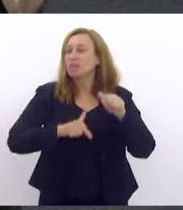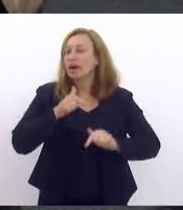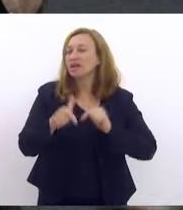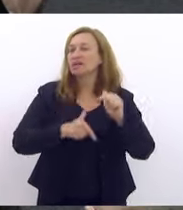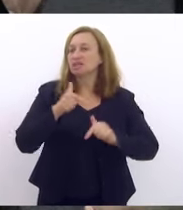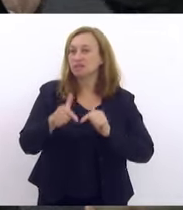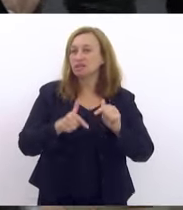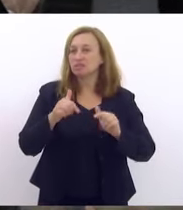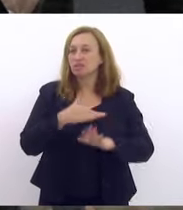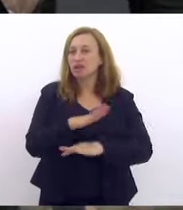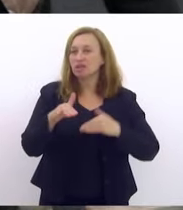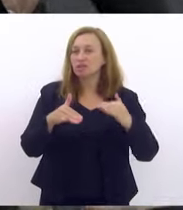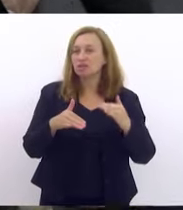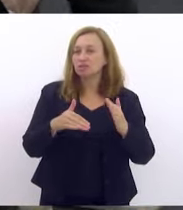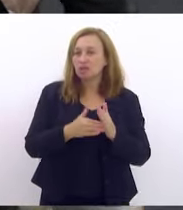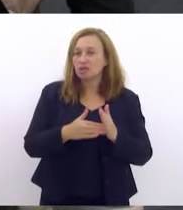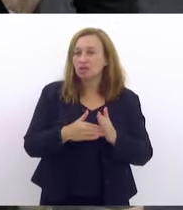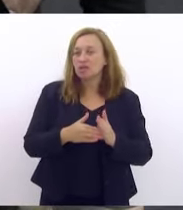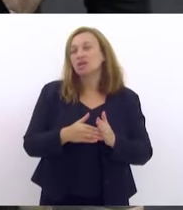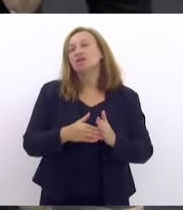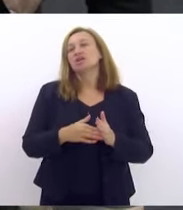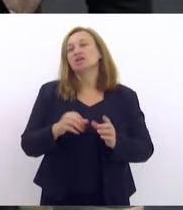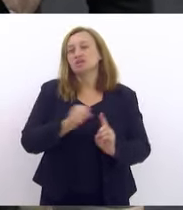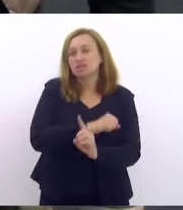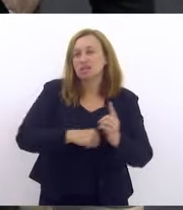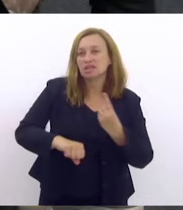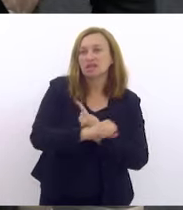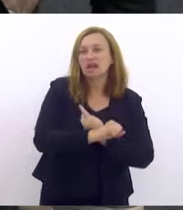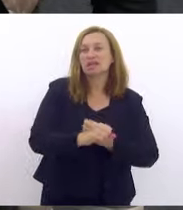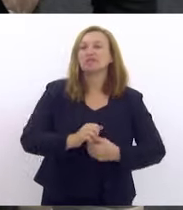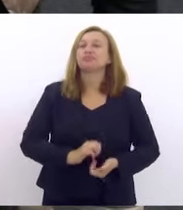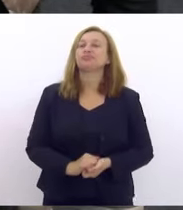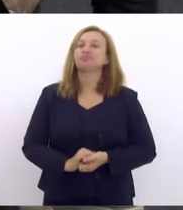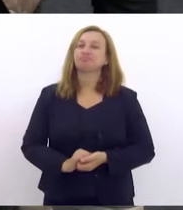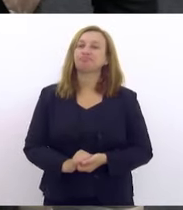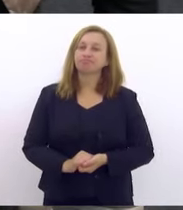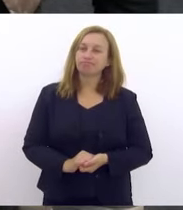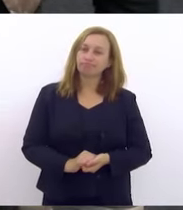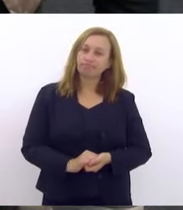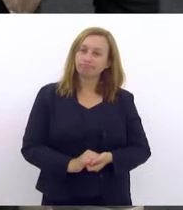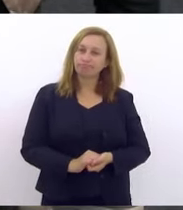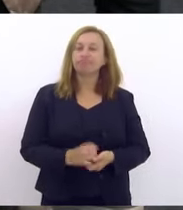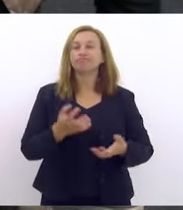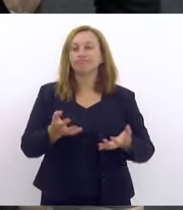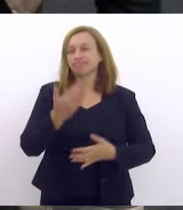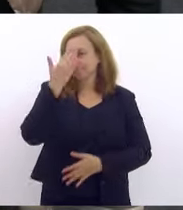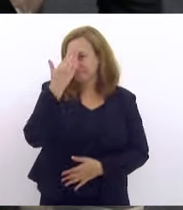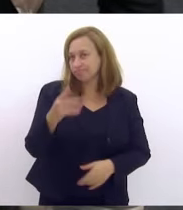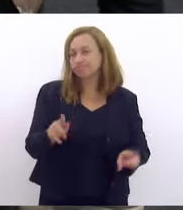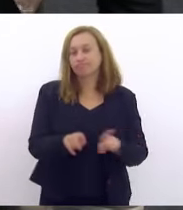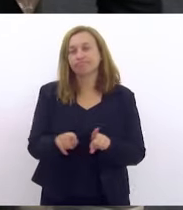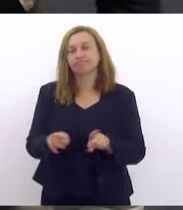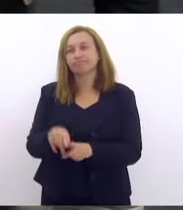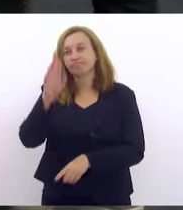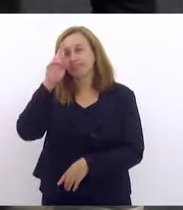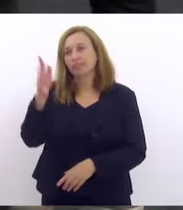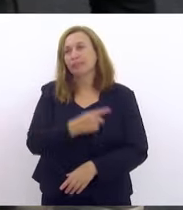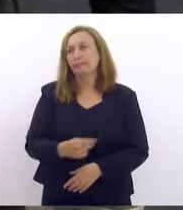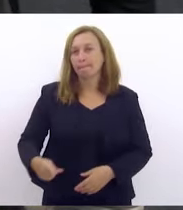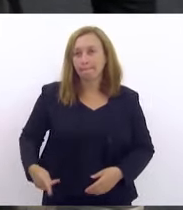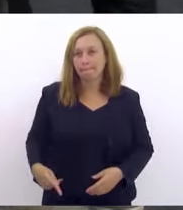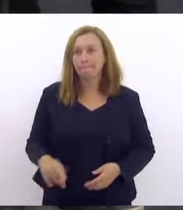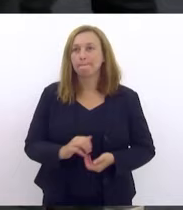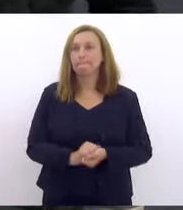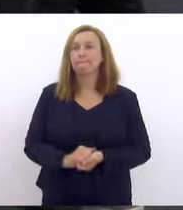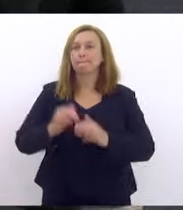a toda a sociedade fluminense, ter um retorno em relação a isso. Quero agradecer também, senhor presidente, a